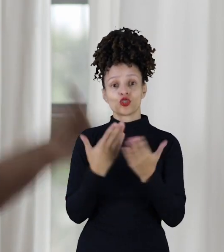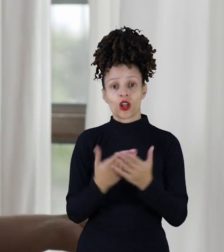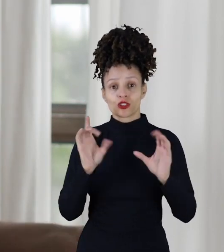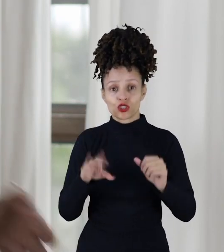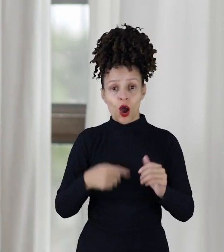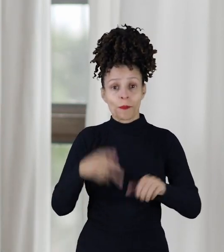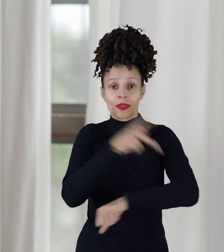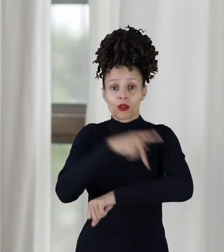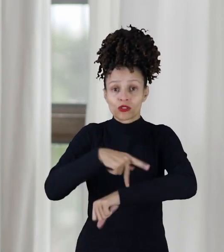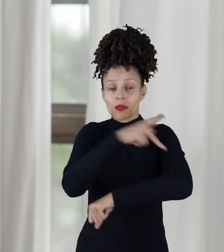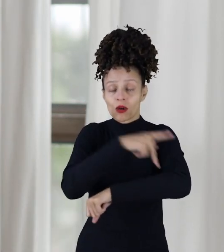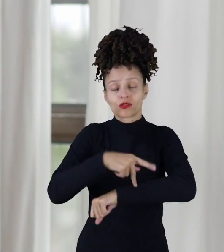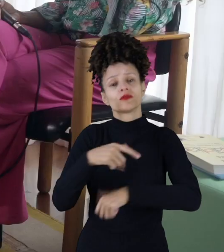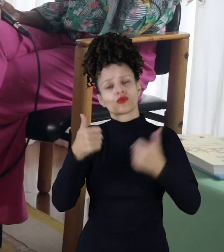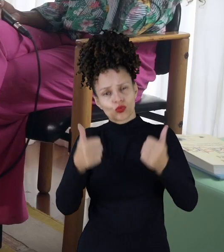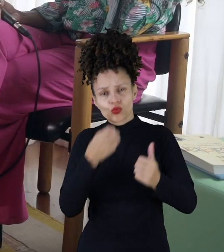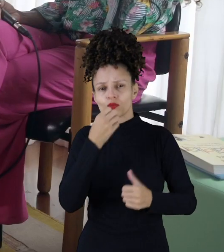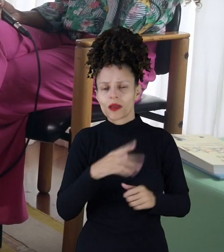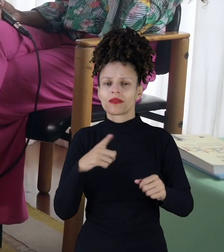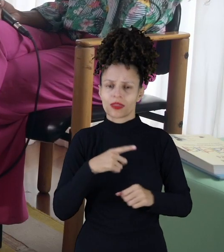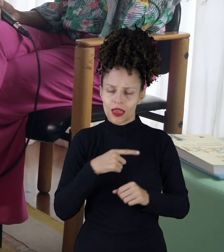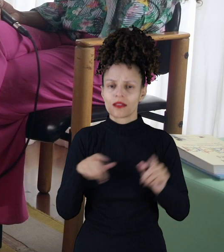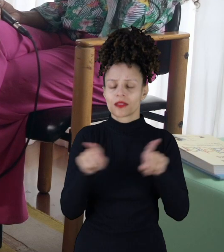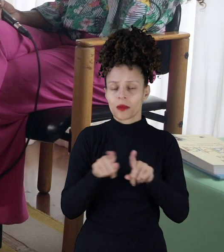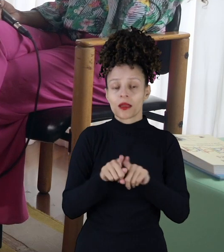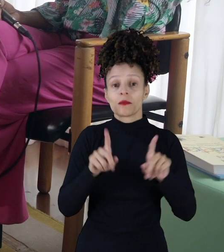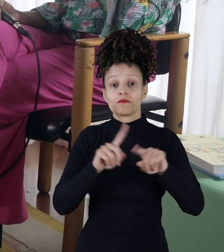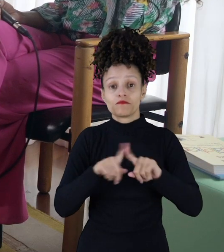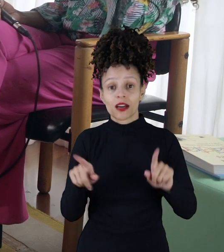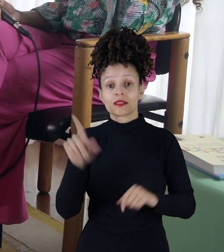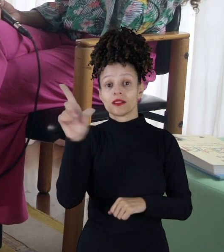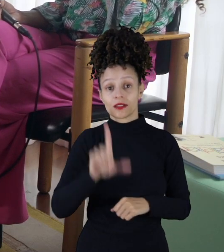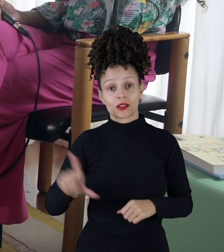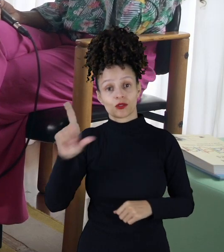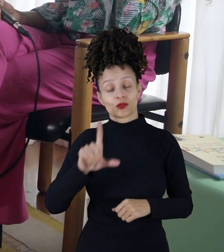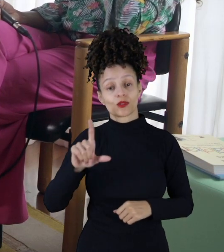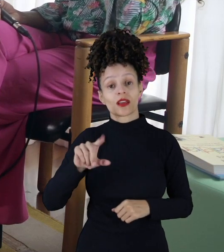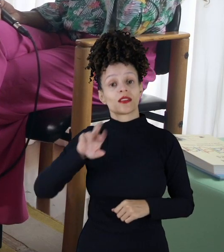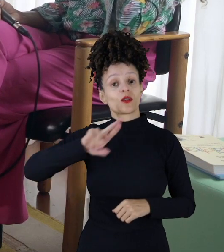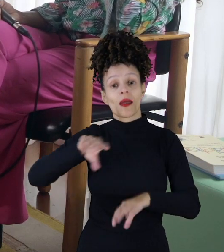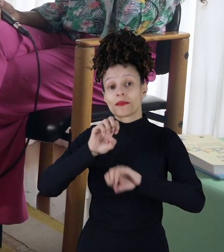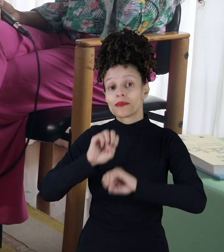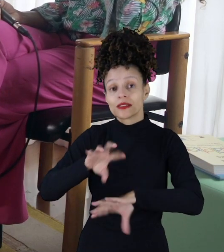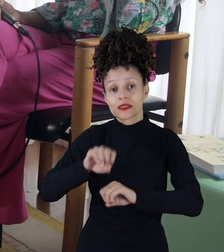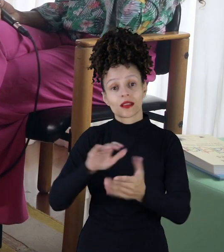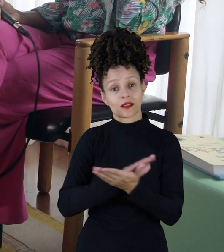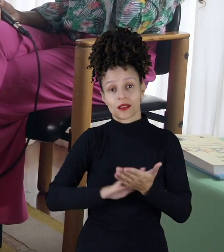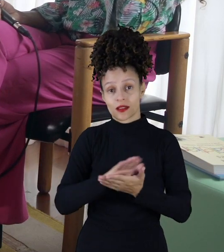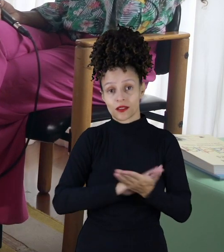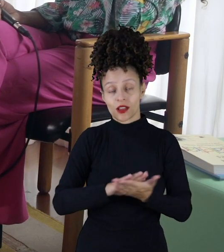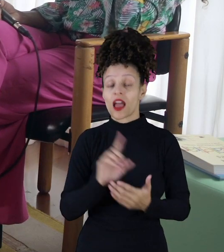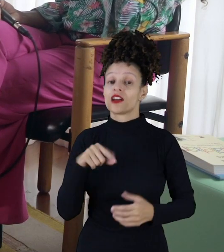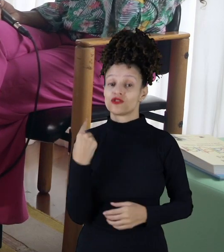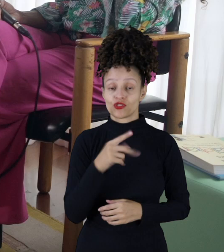gente está lendo na escola que tem que ser só aquela coisa pedagógica. Tudo bem, tem as atribuições também. Mas a literatura, ela não existe para